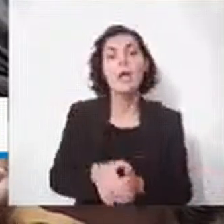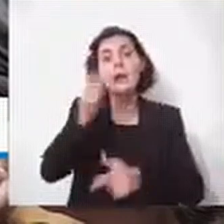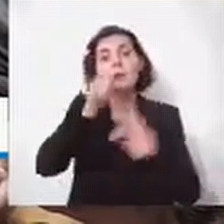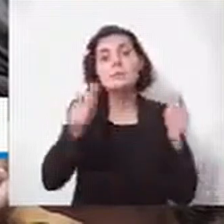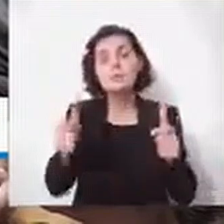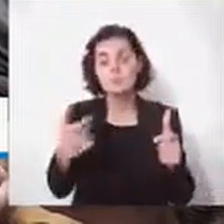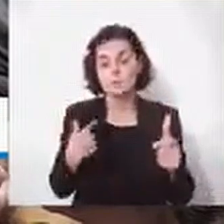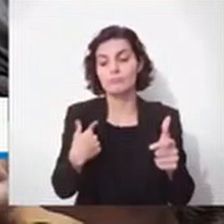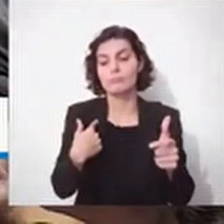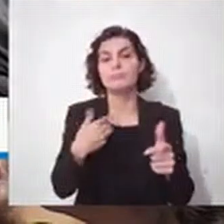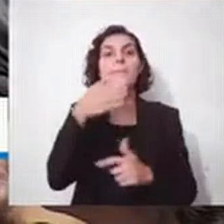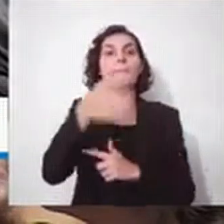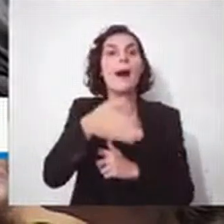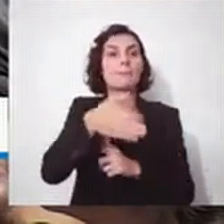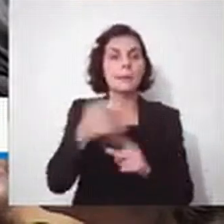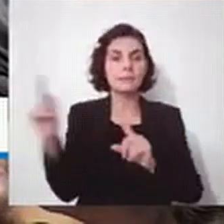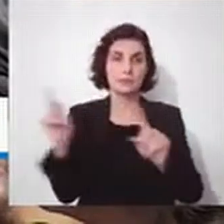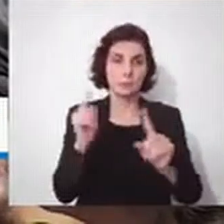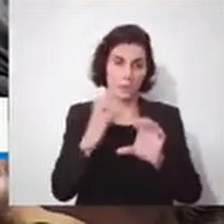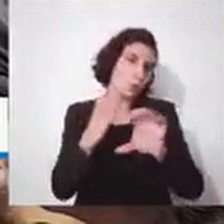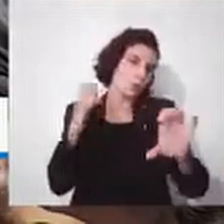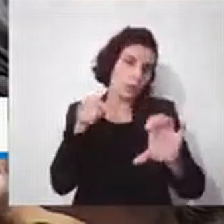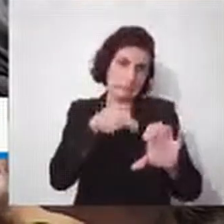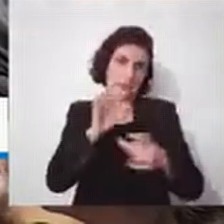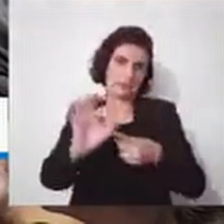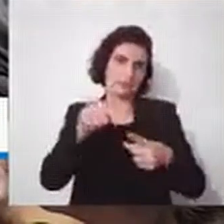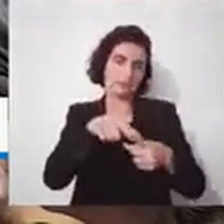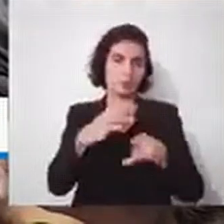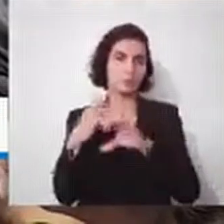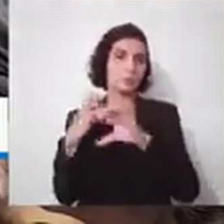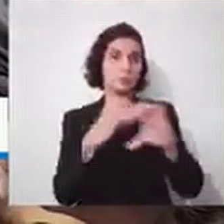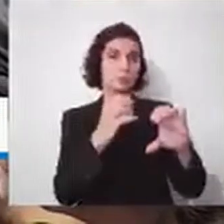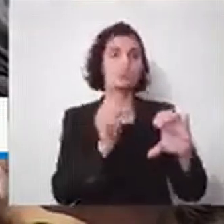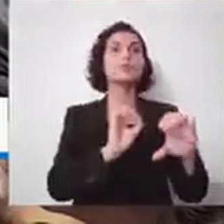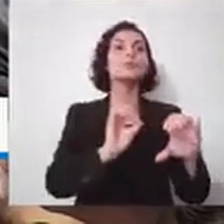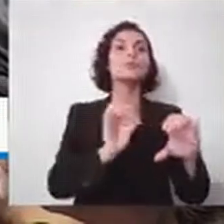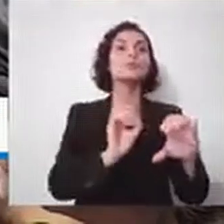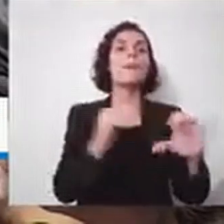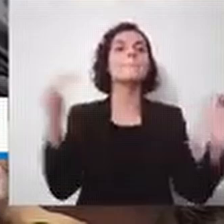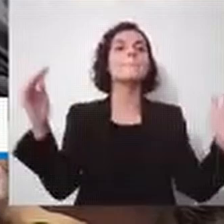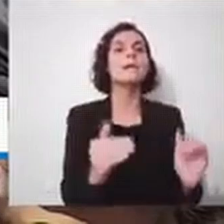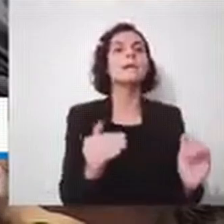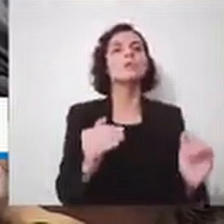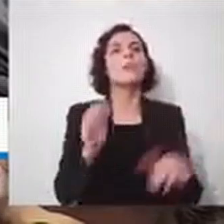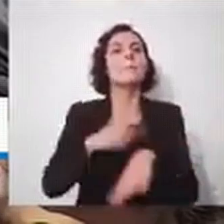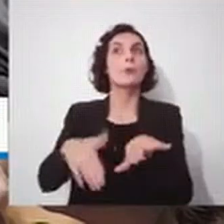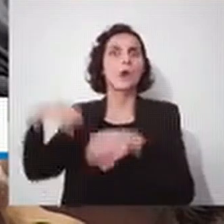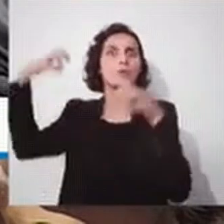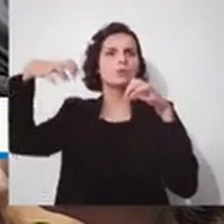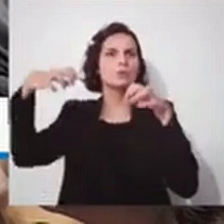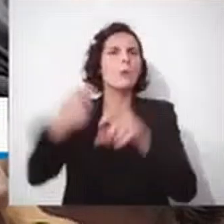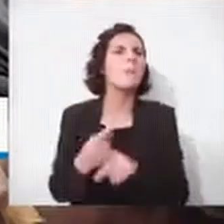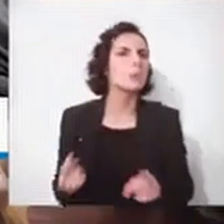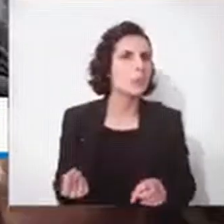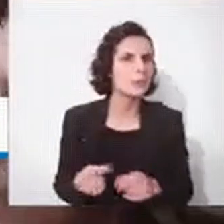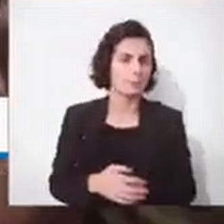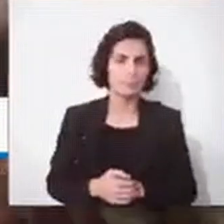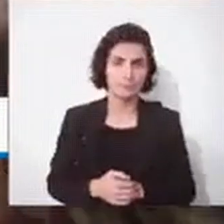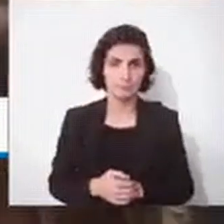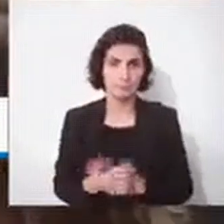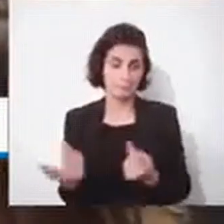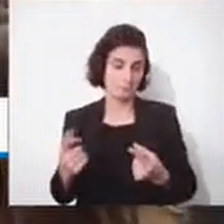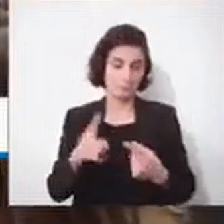público, autocarro neste caso, quando chove. Por que razões? Ora, uma é porque existem congestionamentos